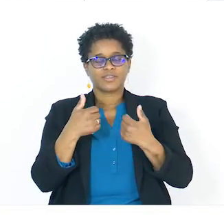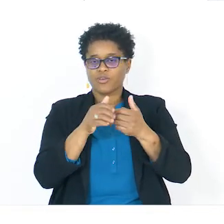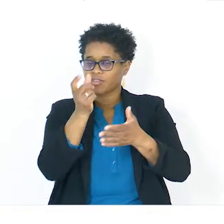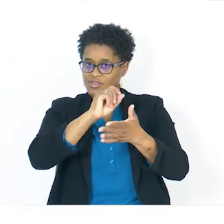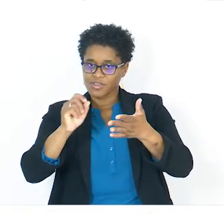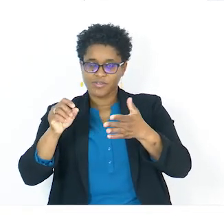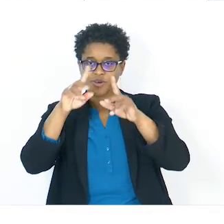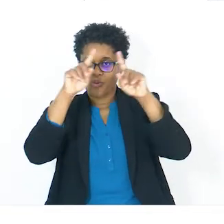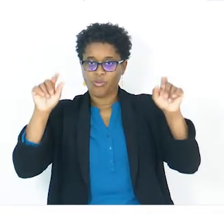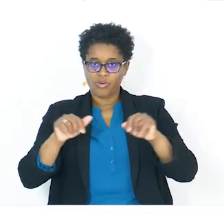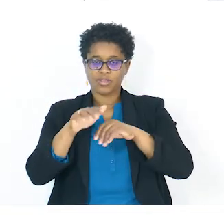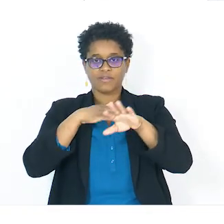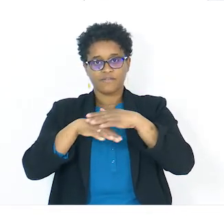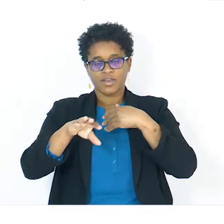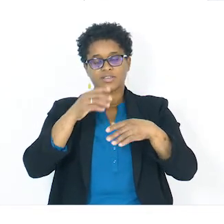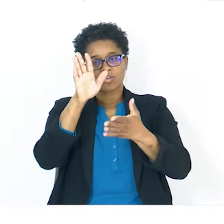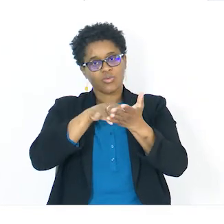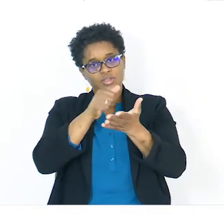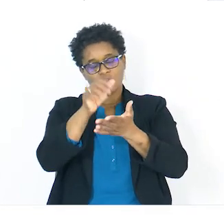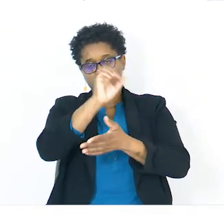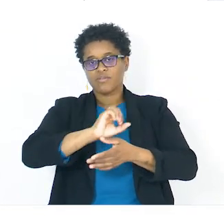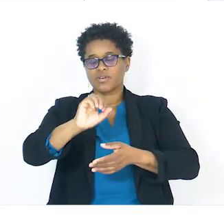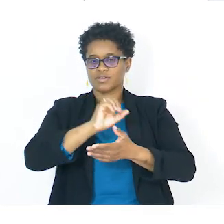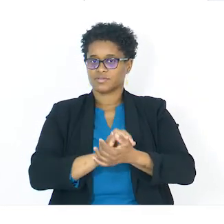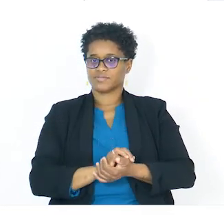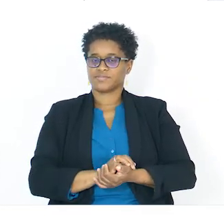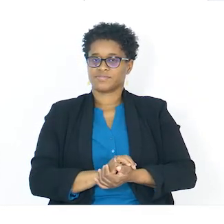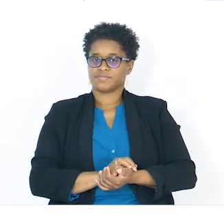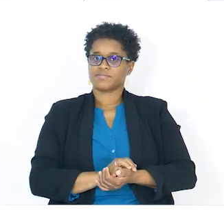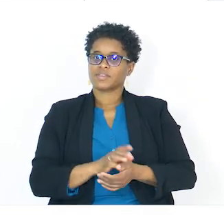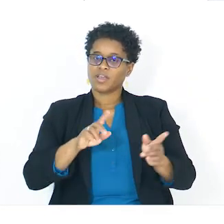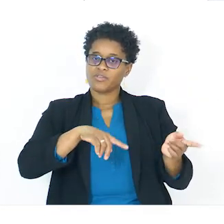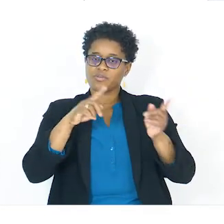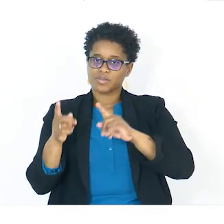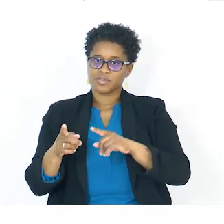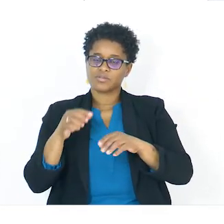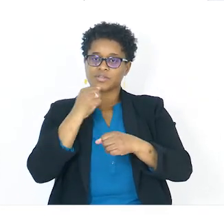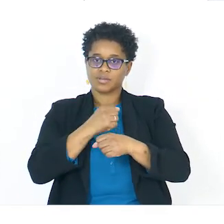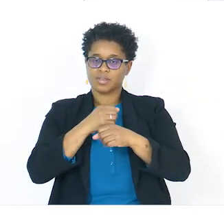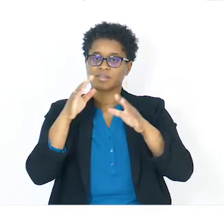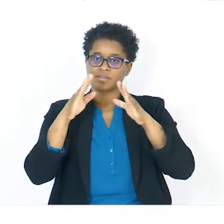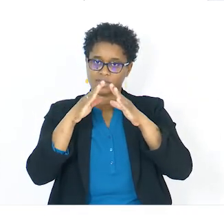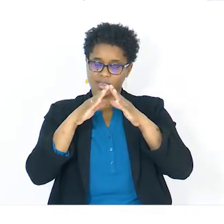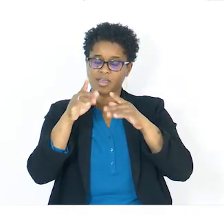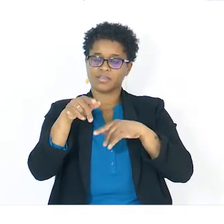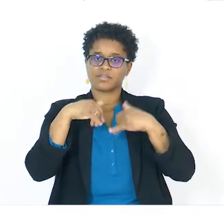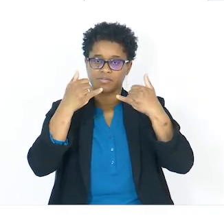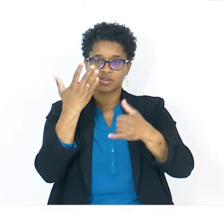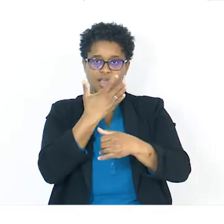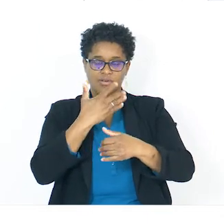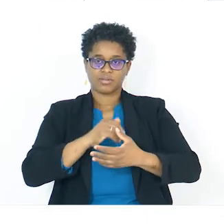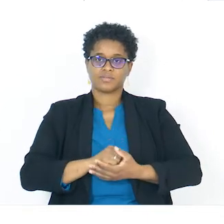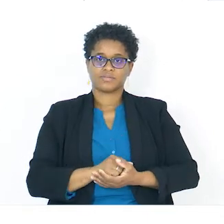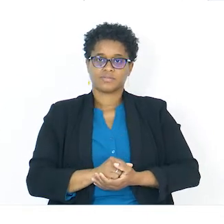de completar o quadro. Façam a vossa correção. E vamos passar para o trabalho para fazerem depois